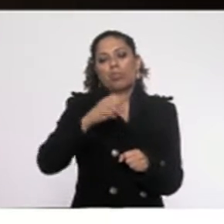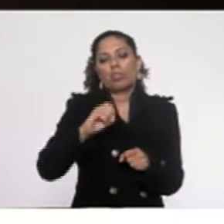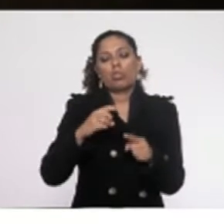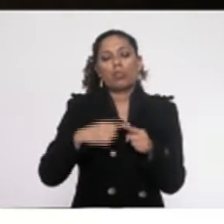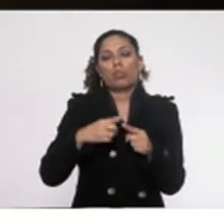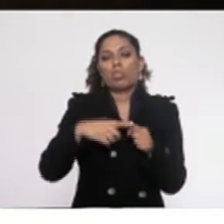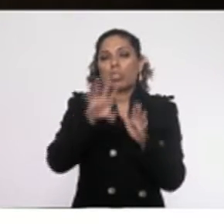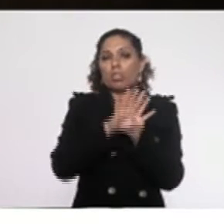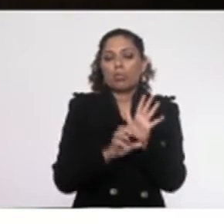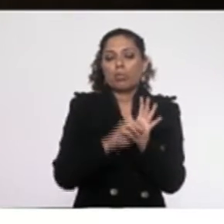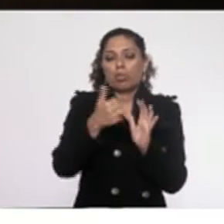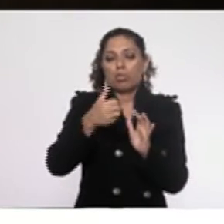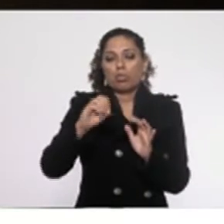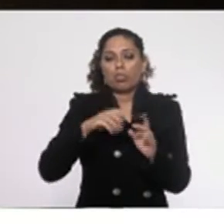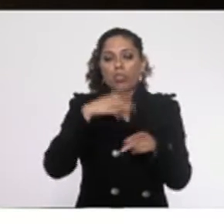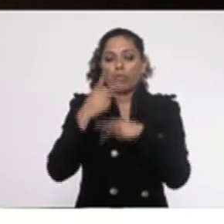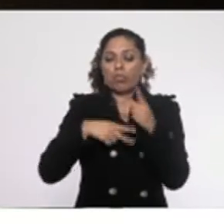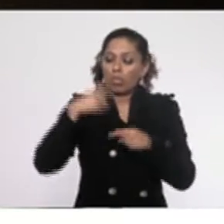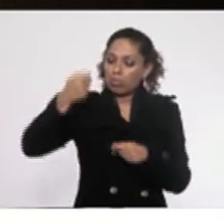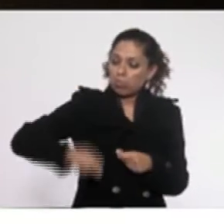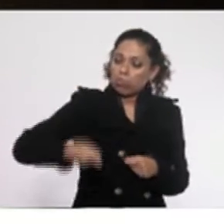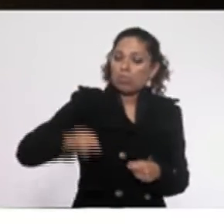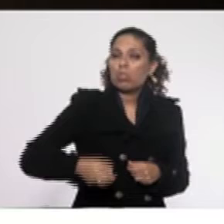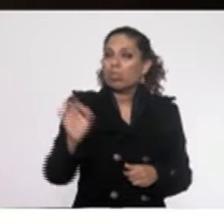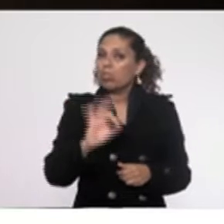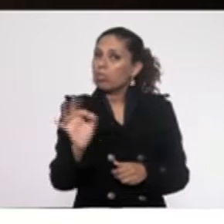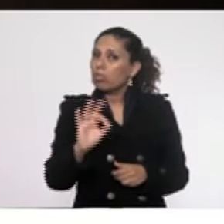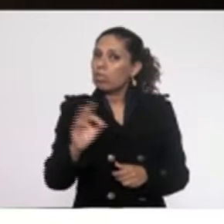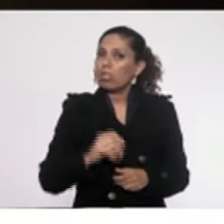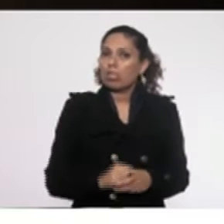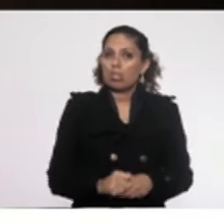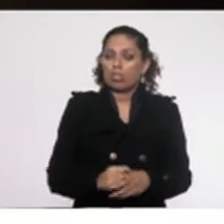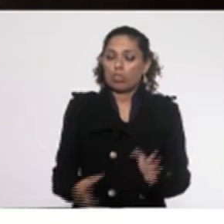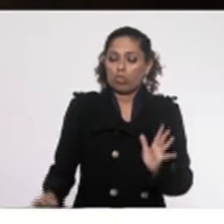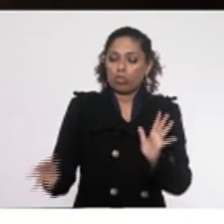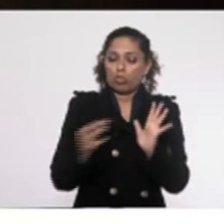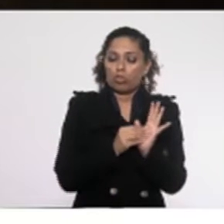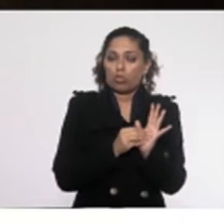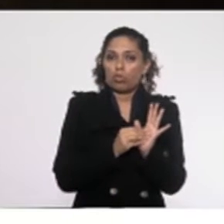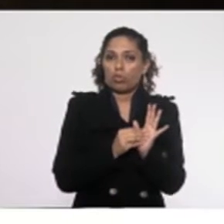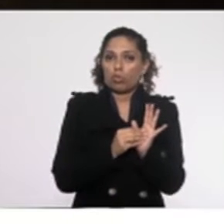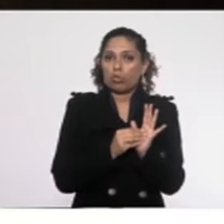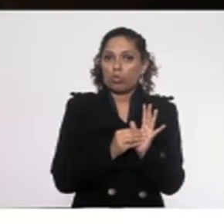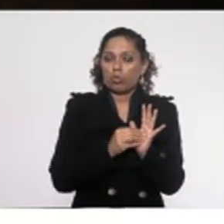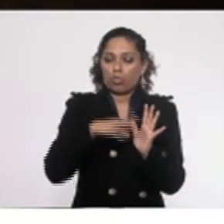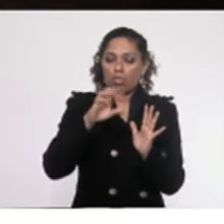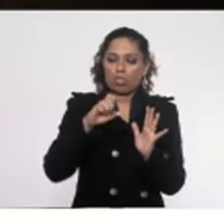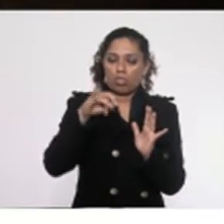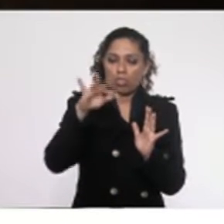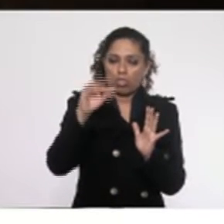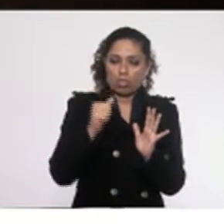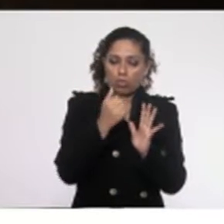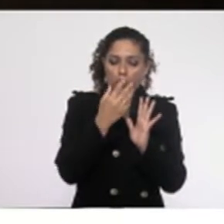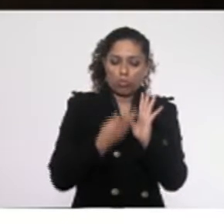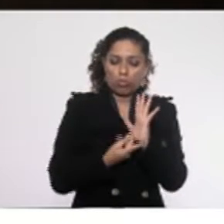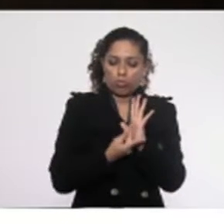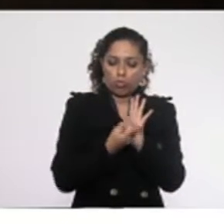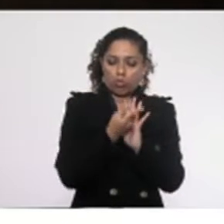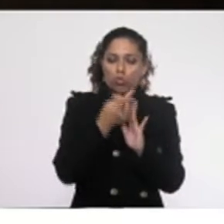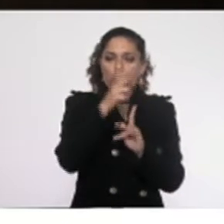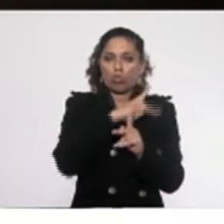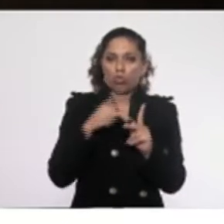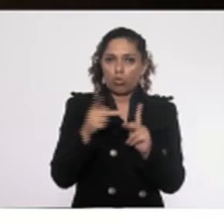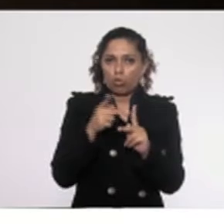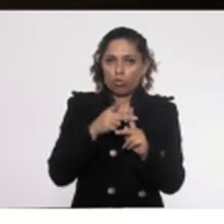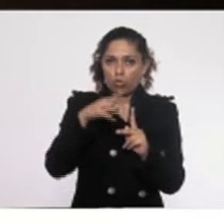10, a justificativa é que não há obrigatoriedade de inserir as devidas receitas no orçamento do Rio Previdência,